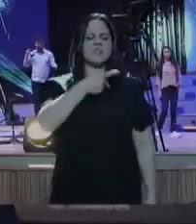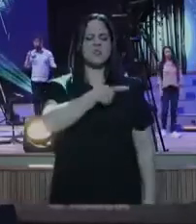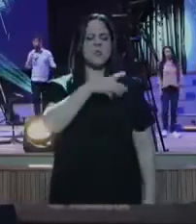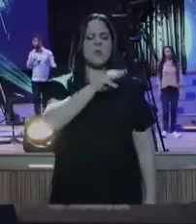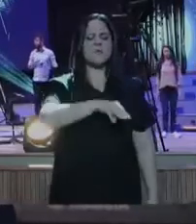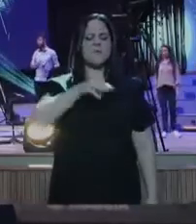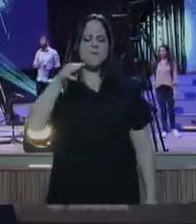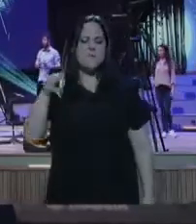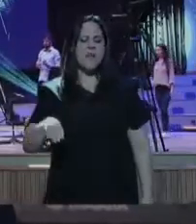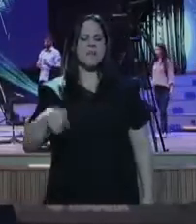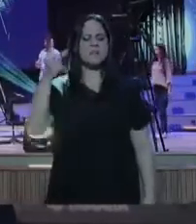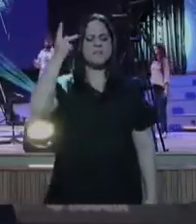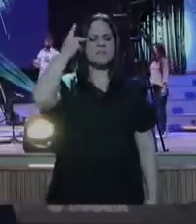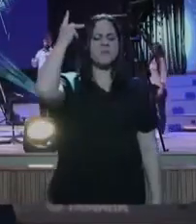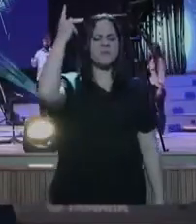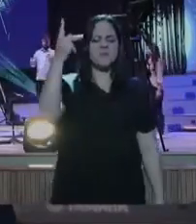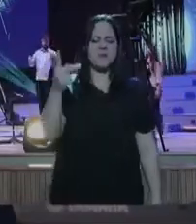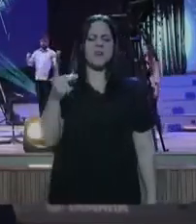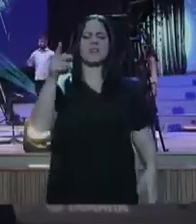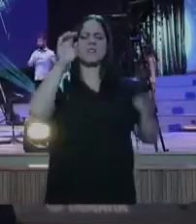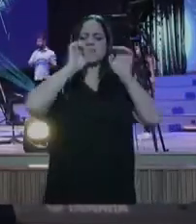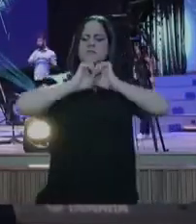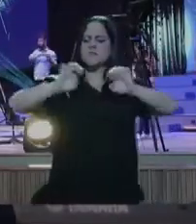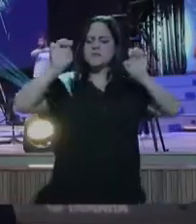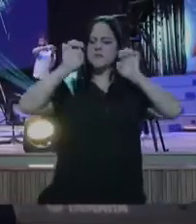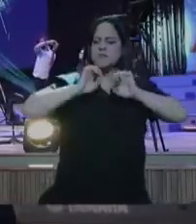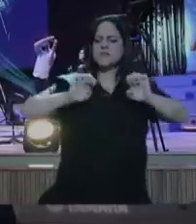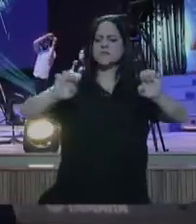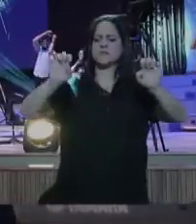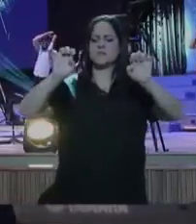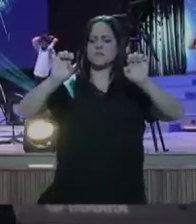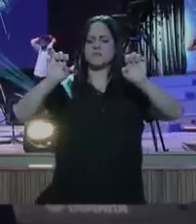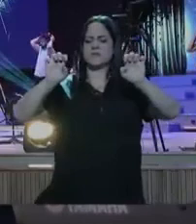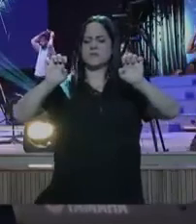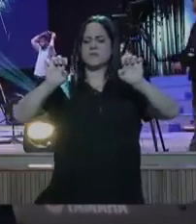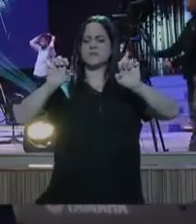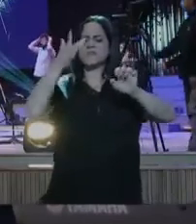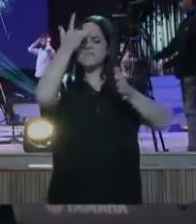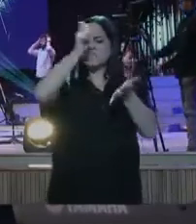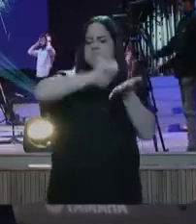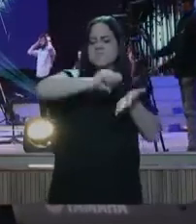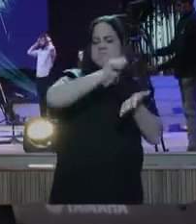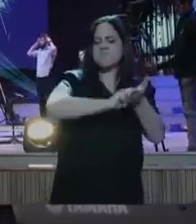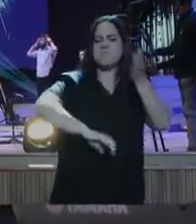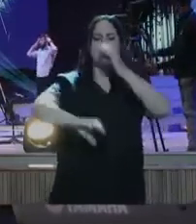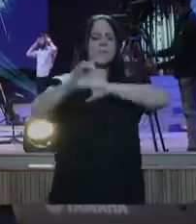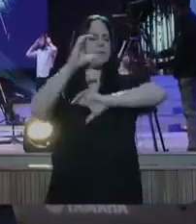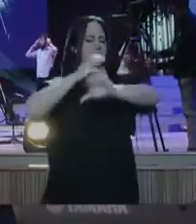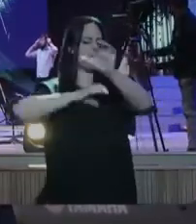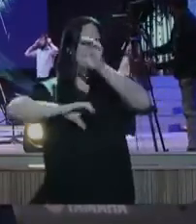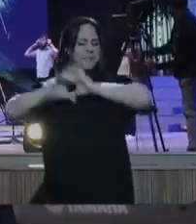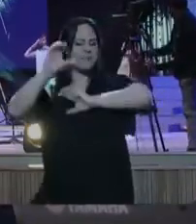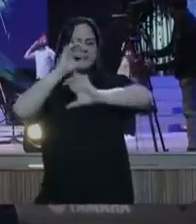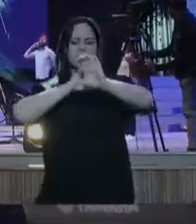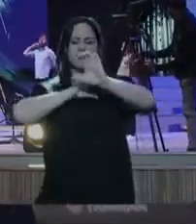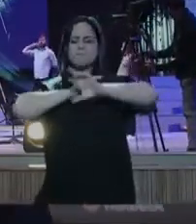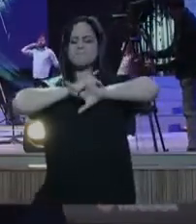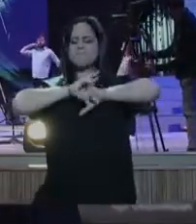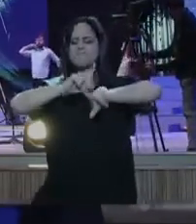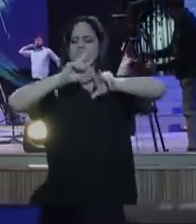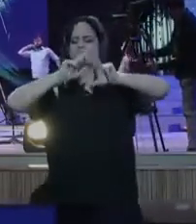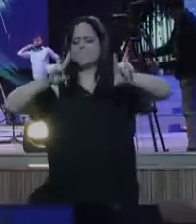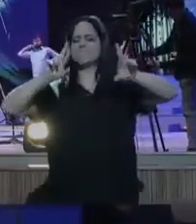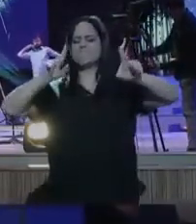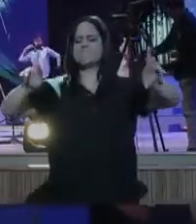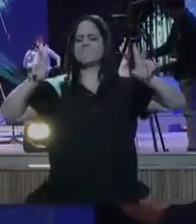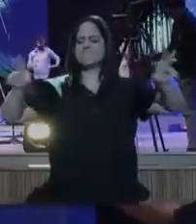mestres profetas evangelistas escritores cantores odeio gente com